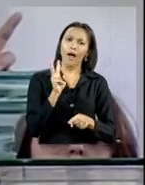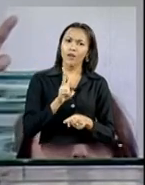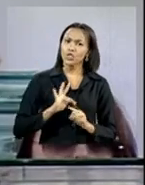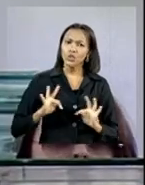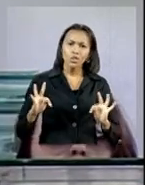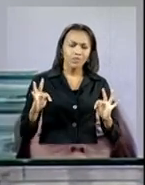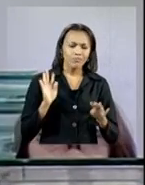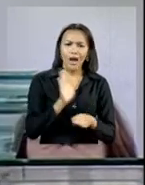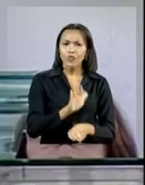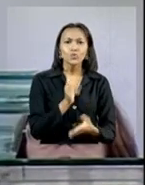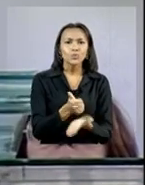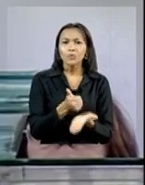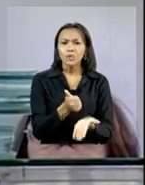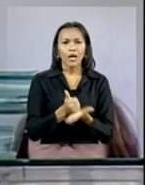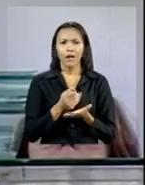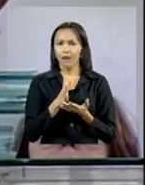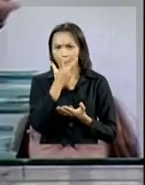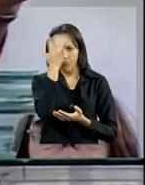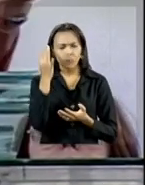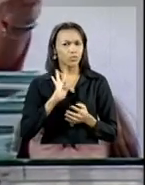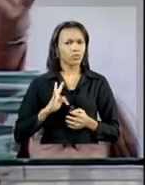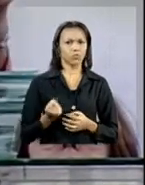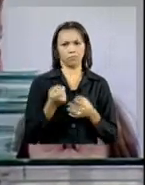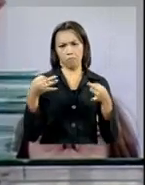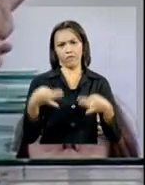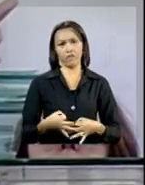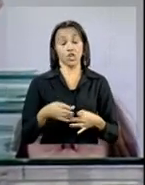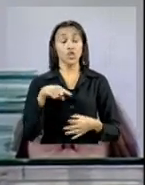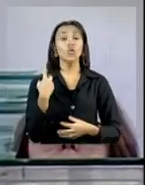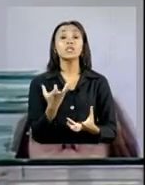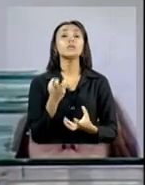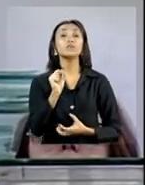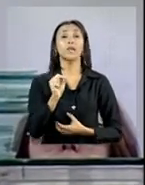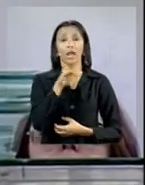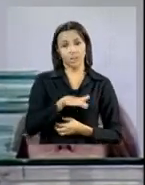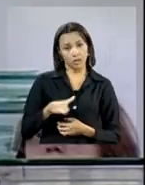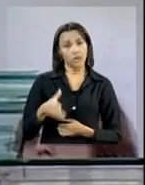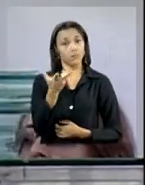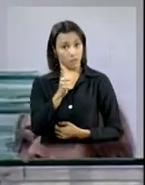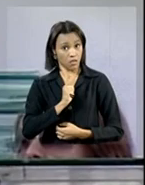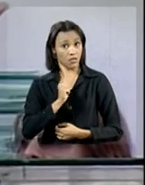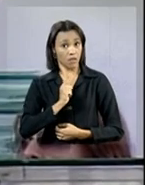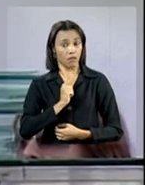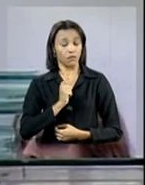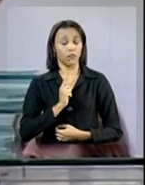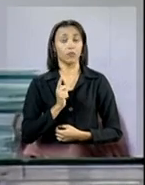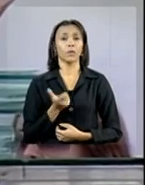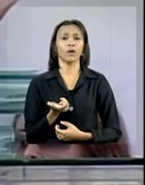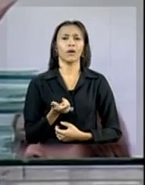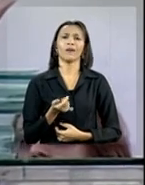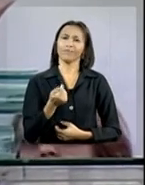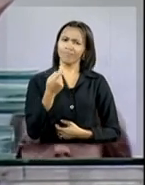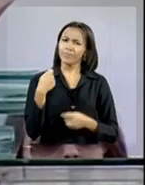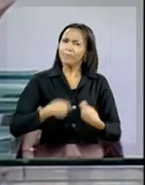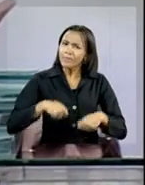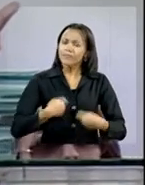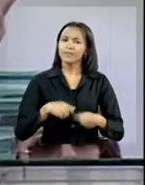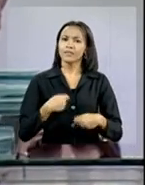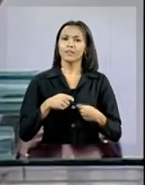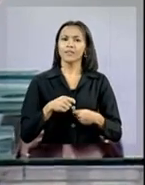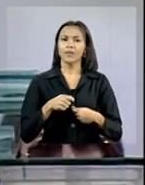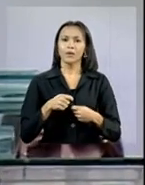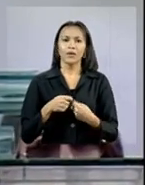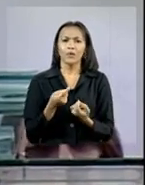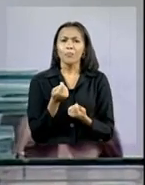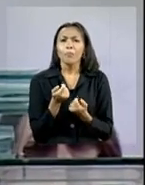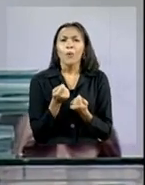integrais que que nós queremos nós queremos que as crianças tenham o mínimo necessário